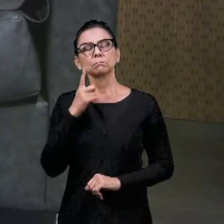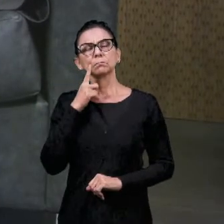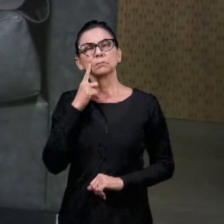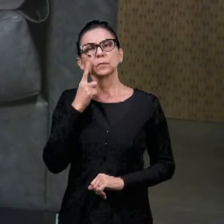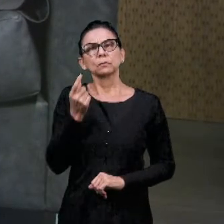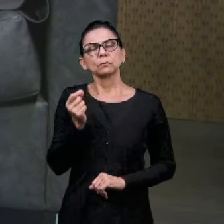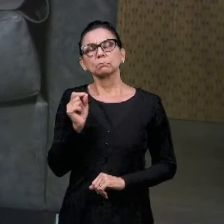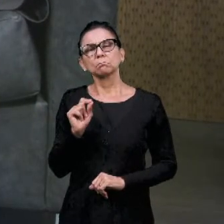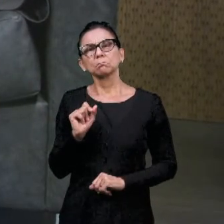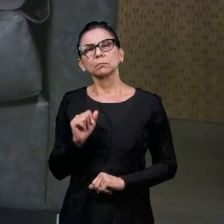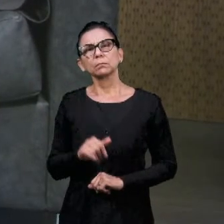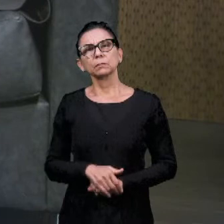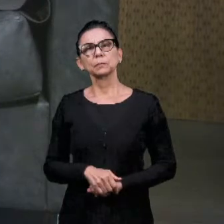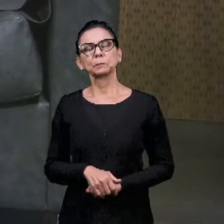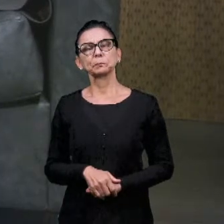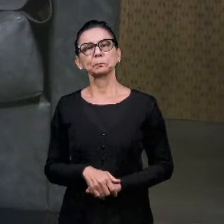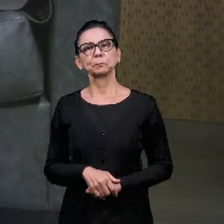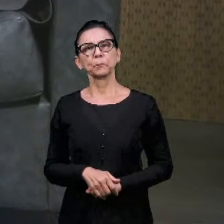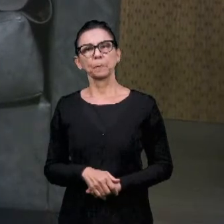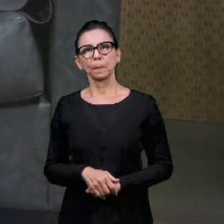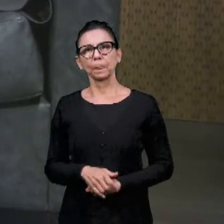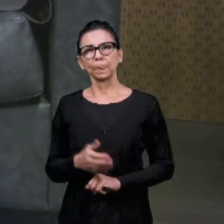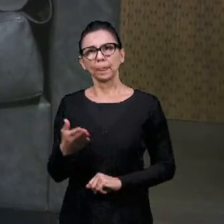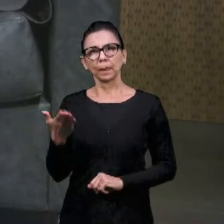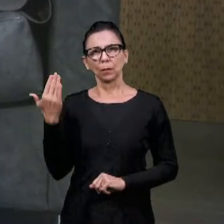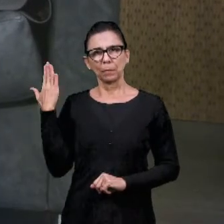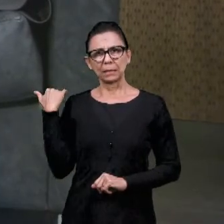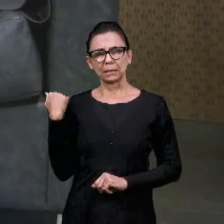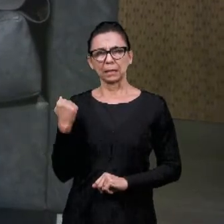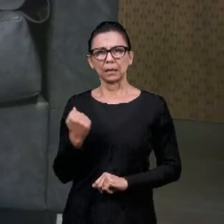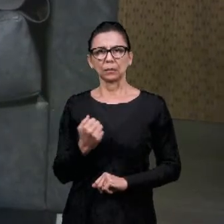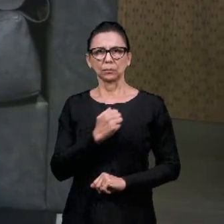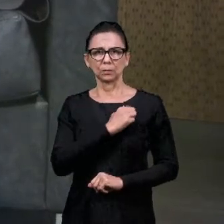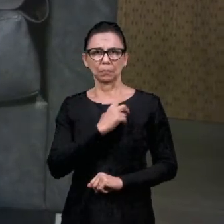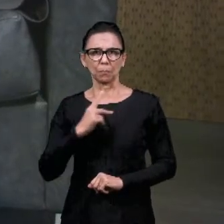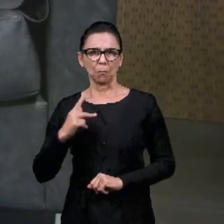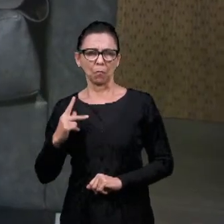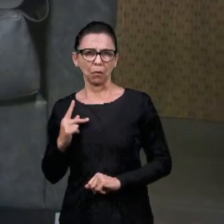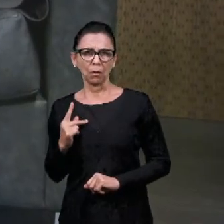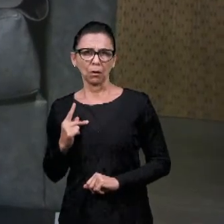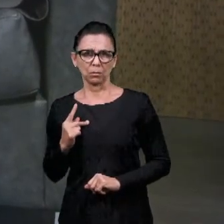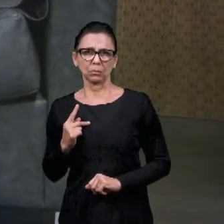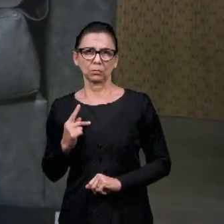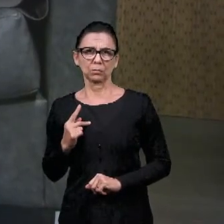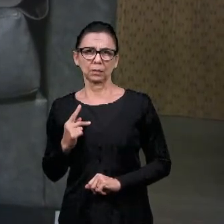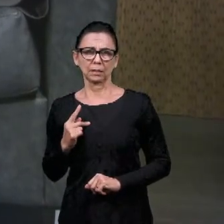situação dos apóstolos no cárcere.